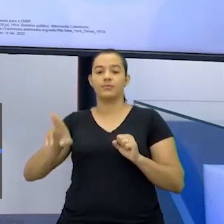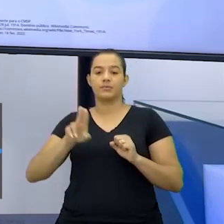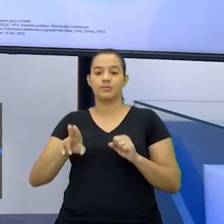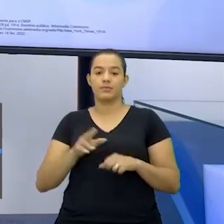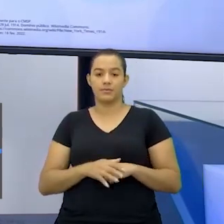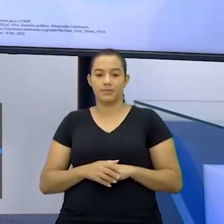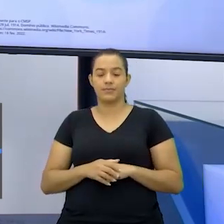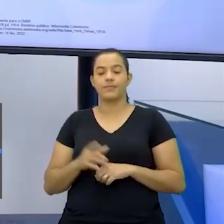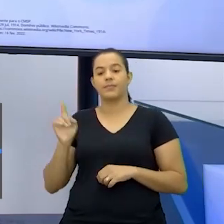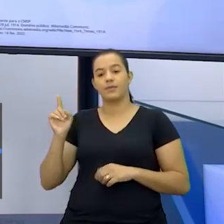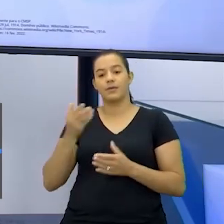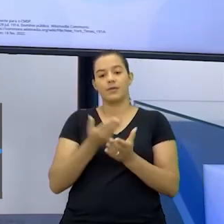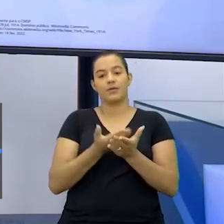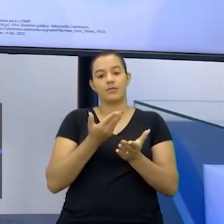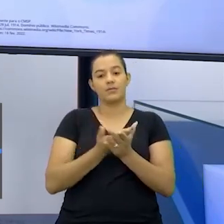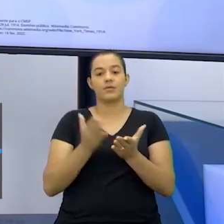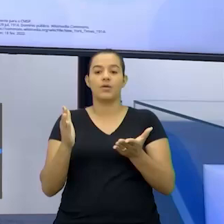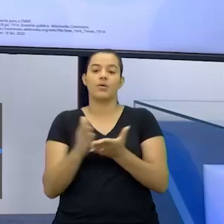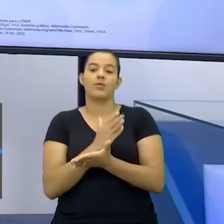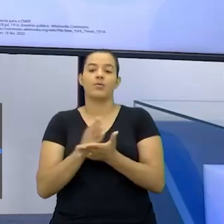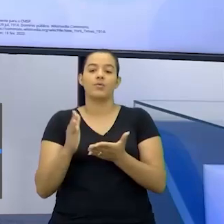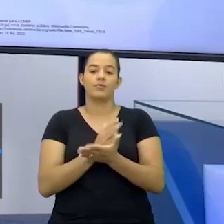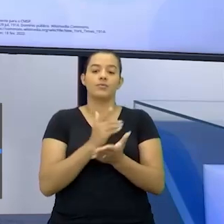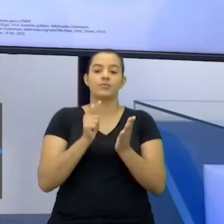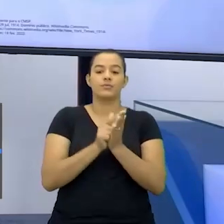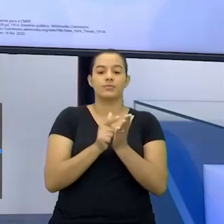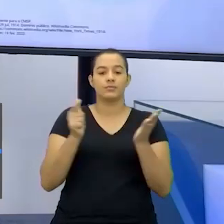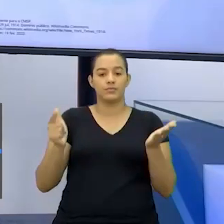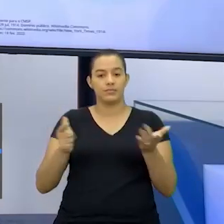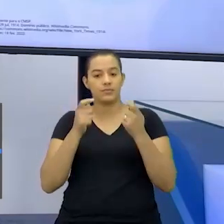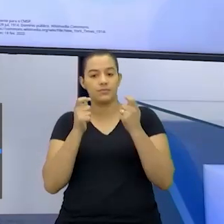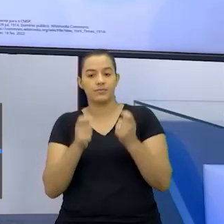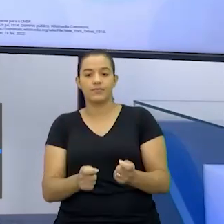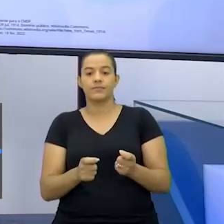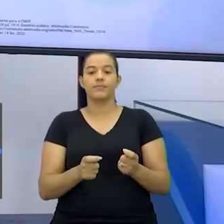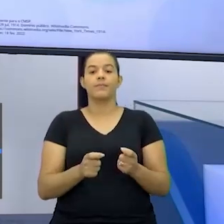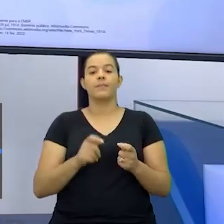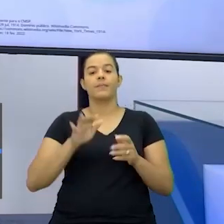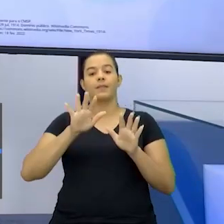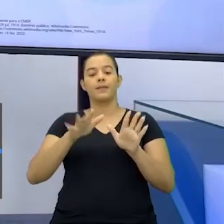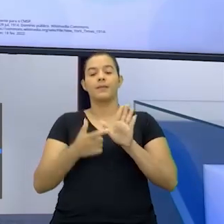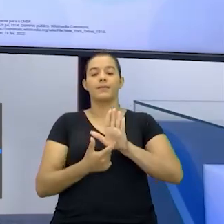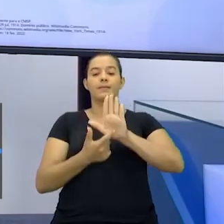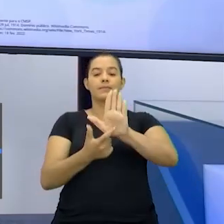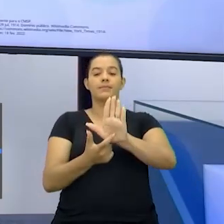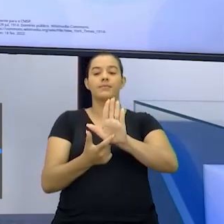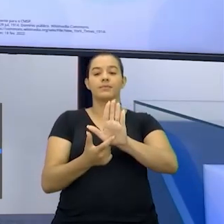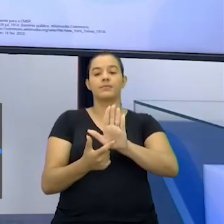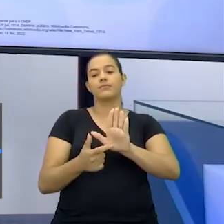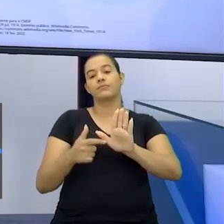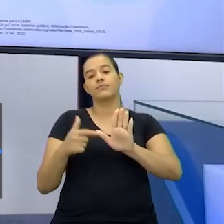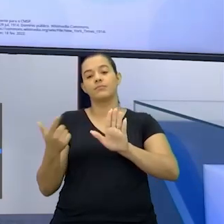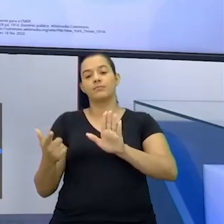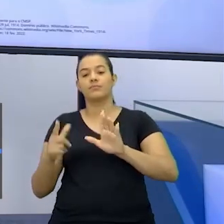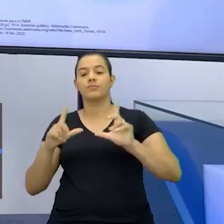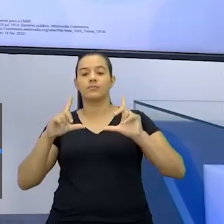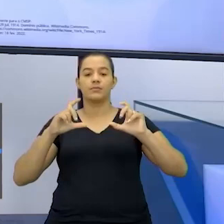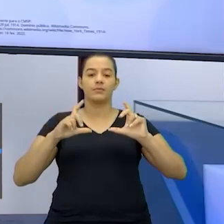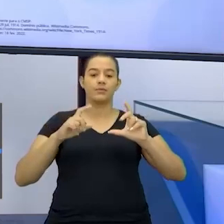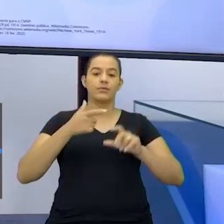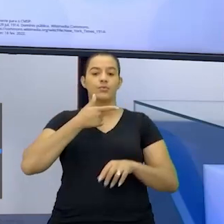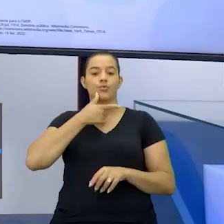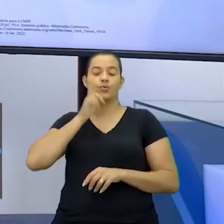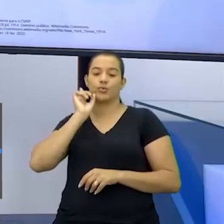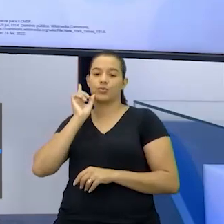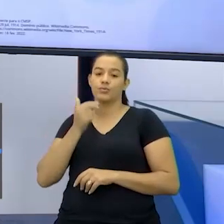aula, eu vou dar exemplos de alguns jornais que estão vivos, firmes e fortes, mas eu não vou mostrar uma capa de ontem,